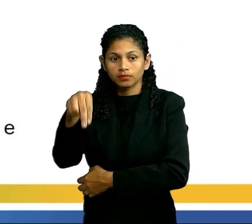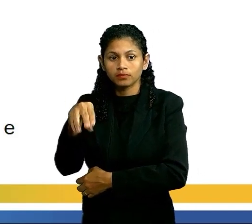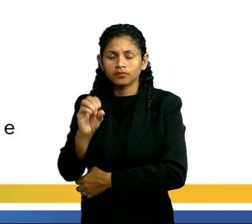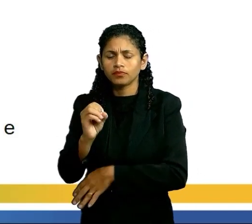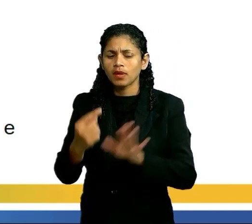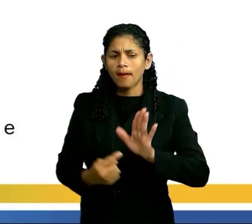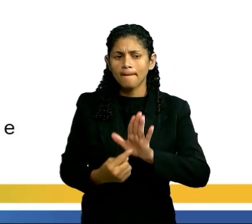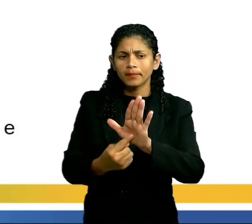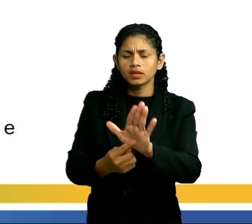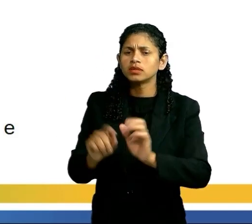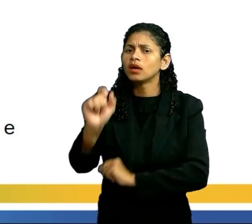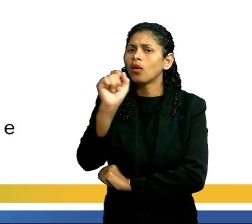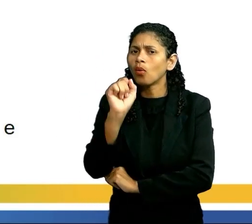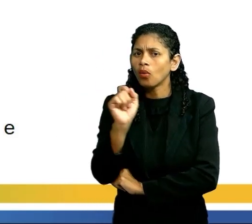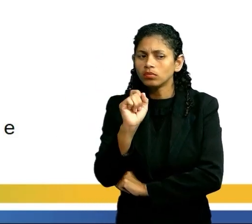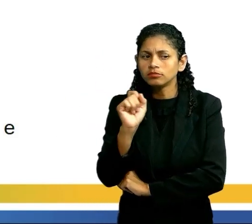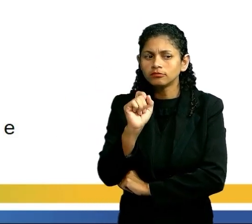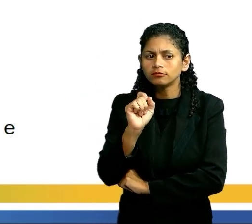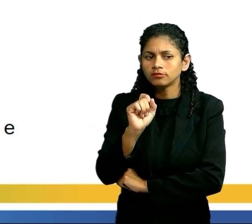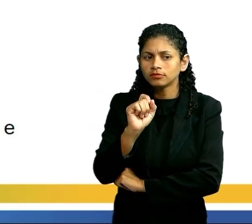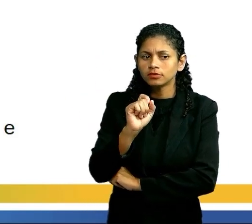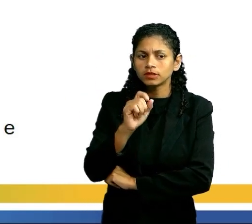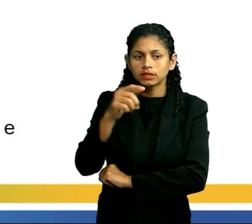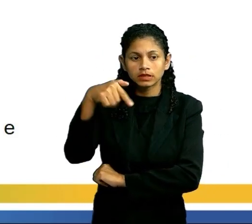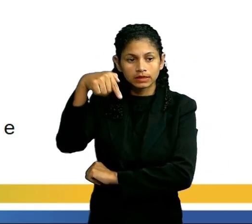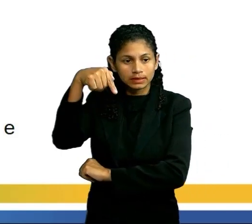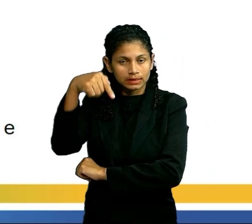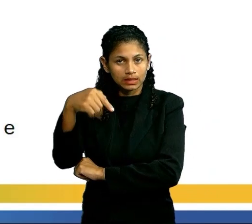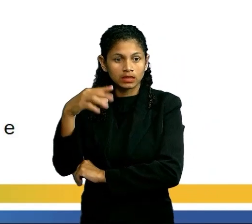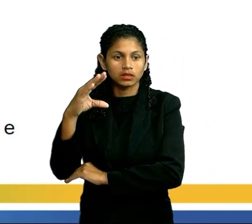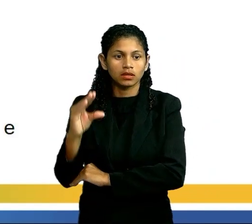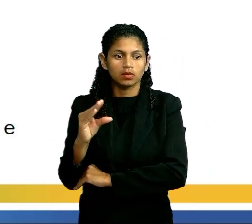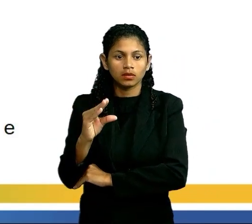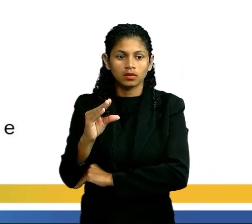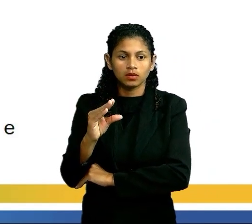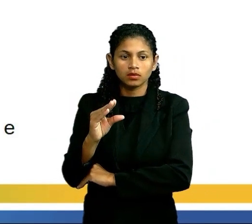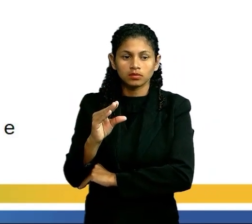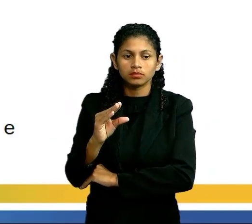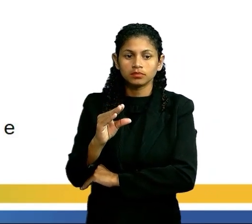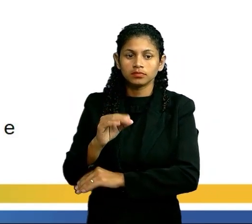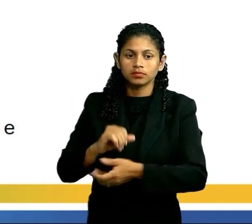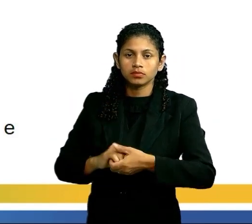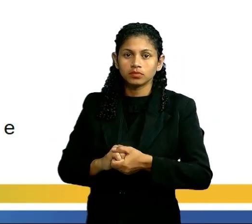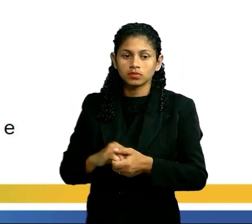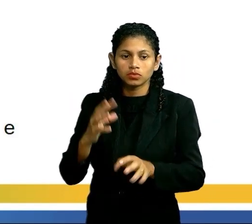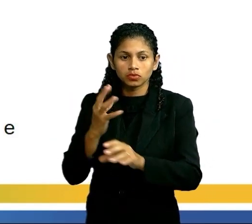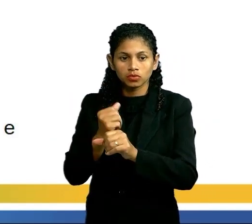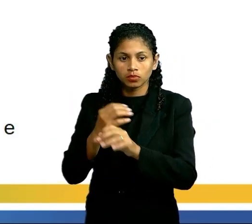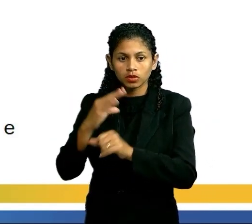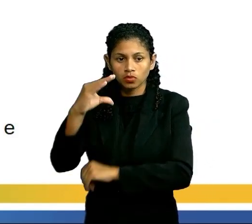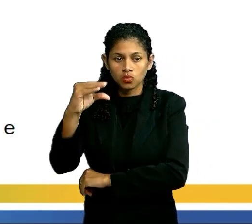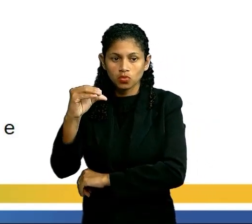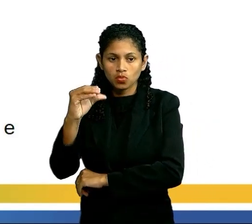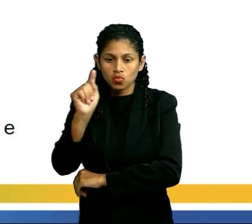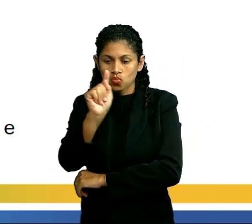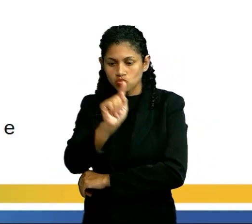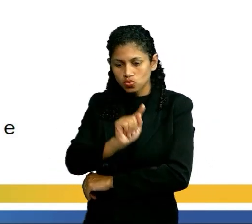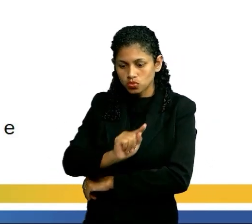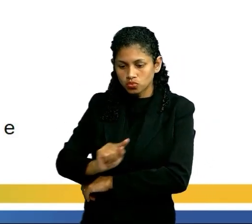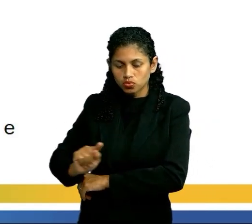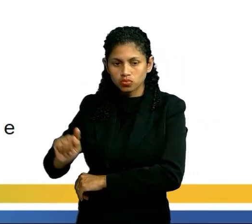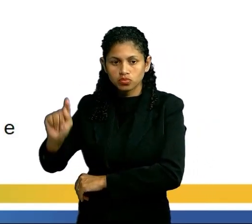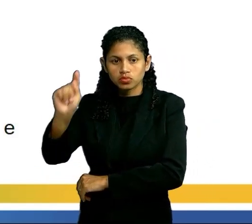carbonos, formando um ciclo heptano. B, eu vou já explicar o que é cada coisa dessa, só estou lendo